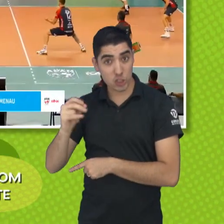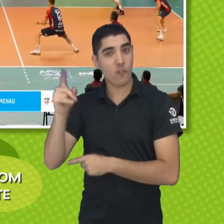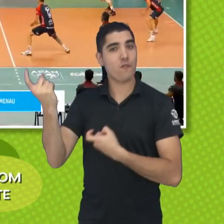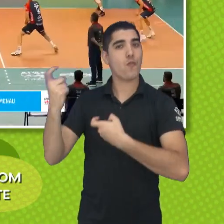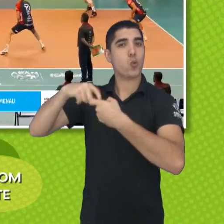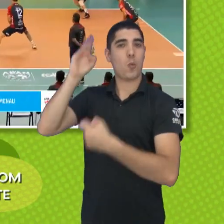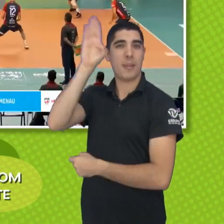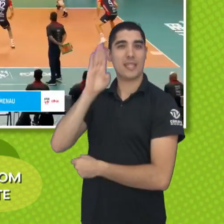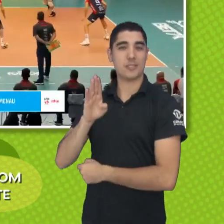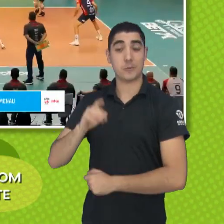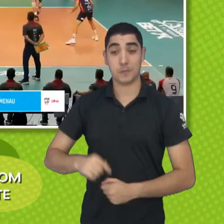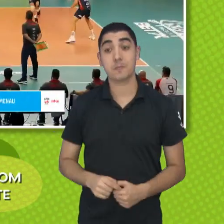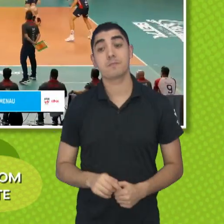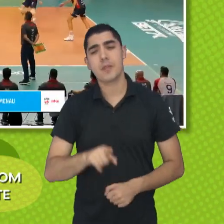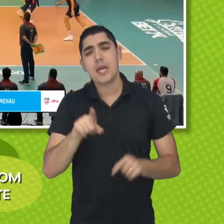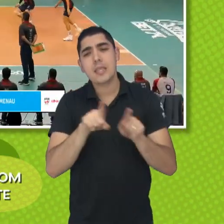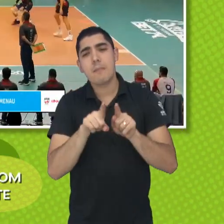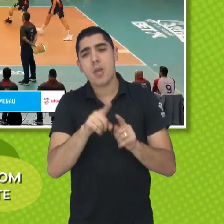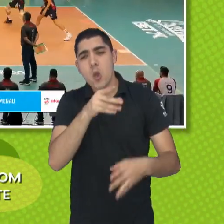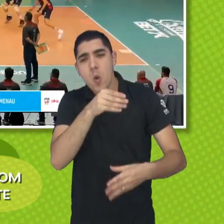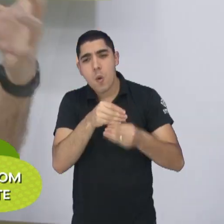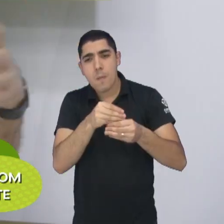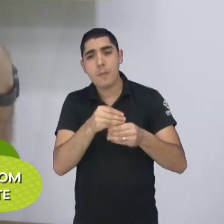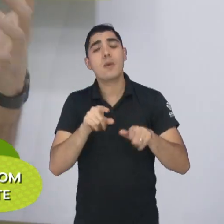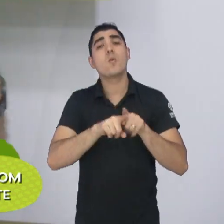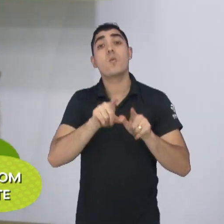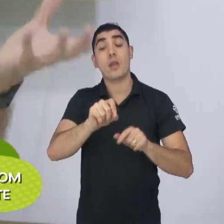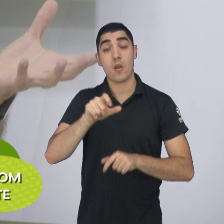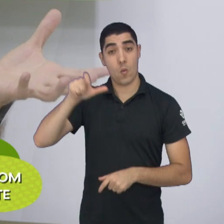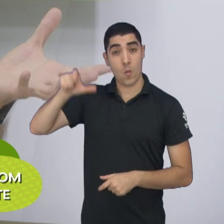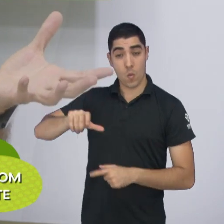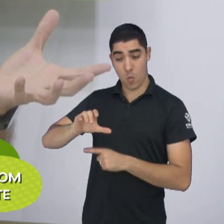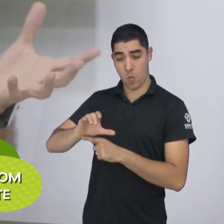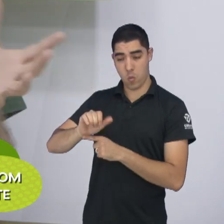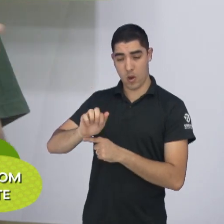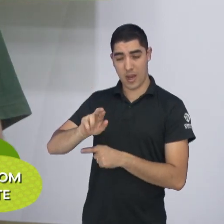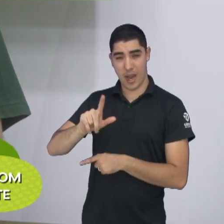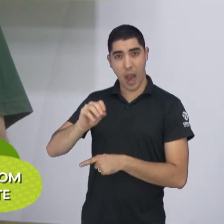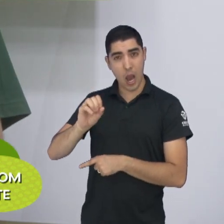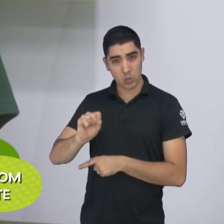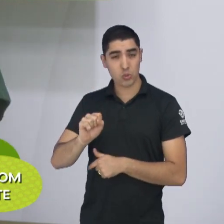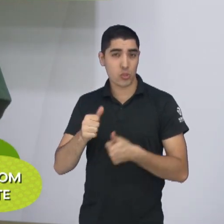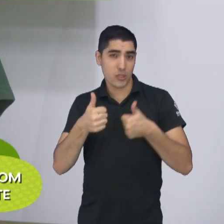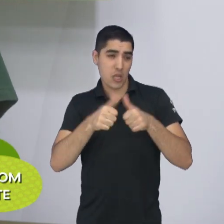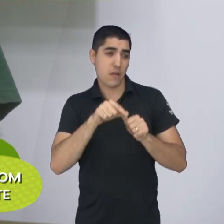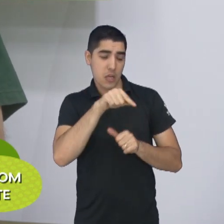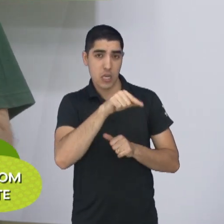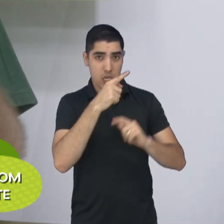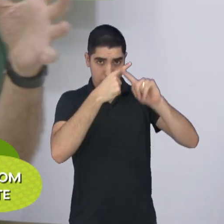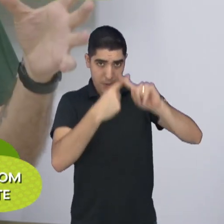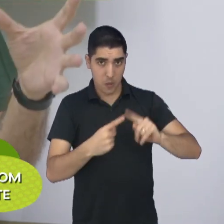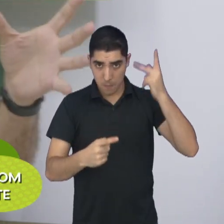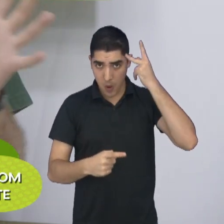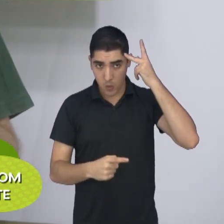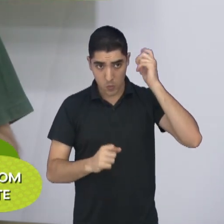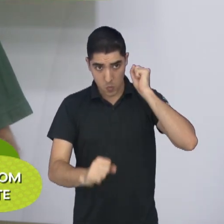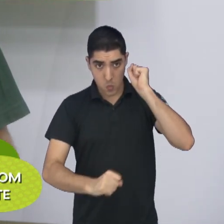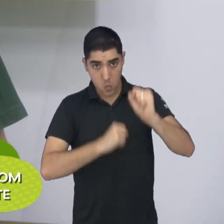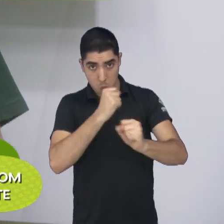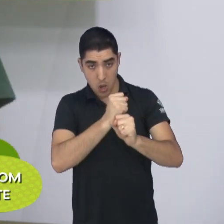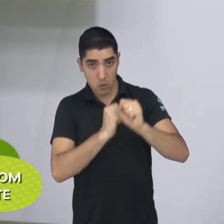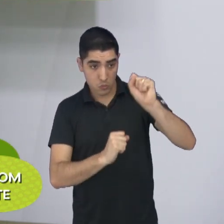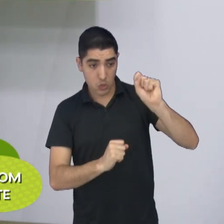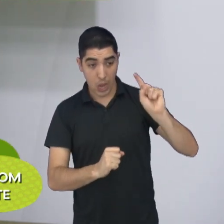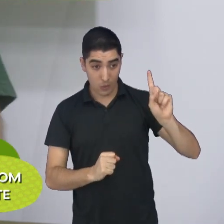só no Paulista, o Schwank já não tem vínculo com a seleção brasileira, né? Então, para o Paulista na próxima temporada, até quero ver como é que vai ser